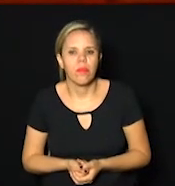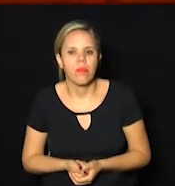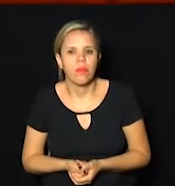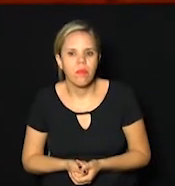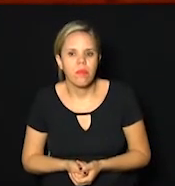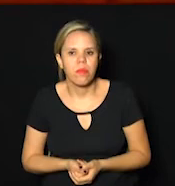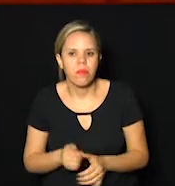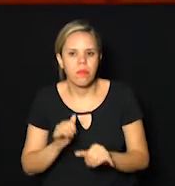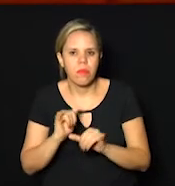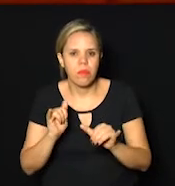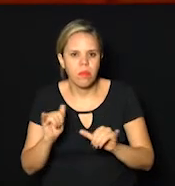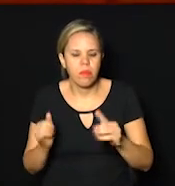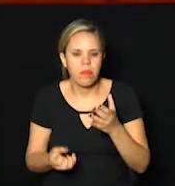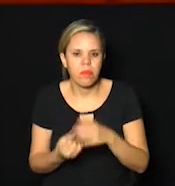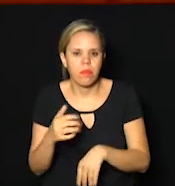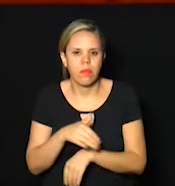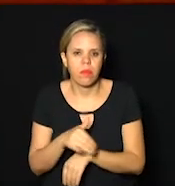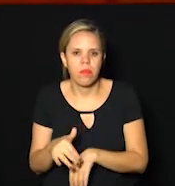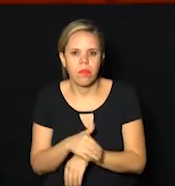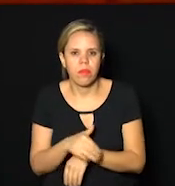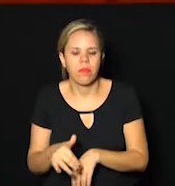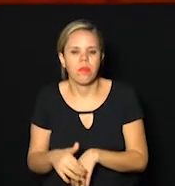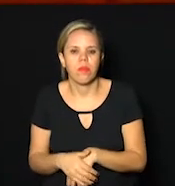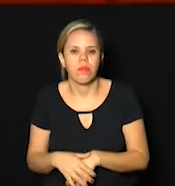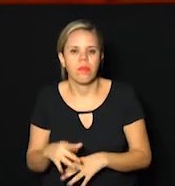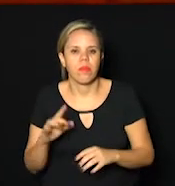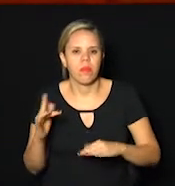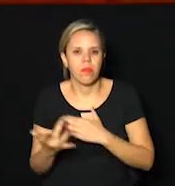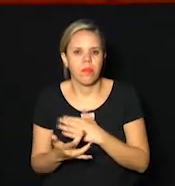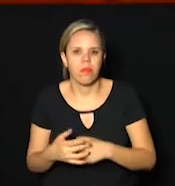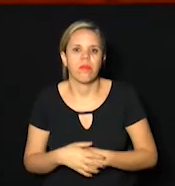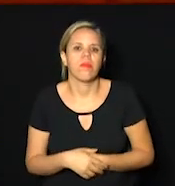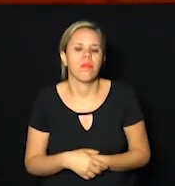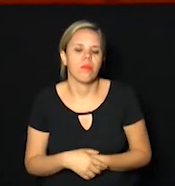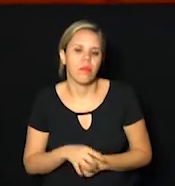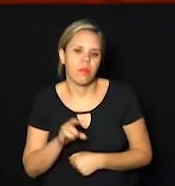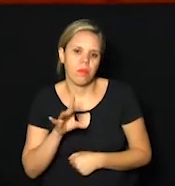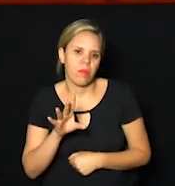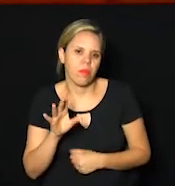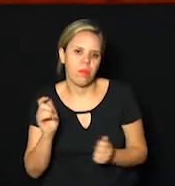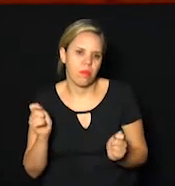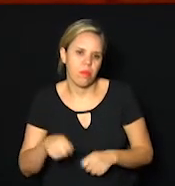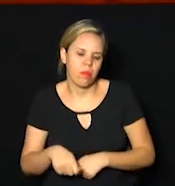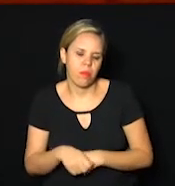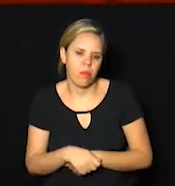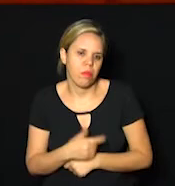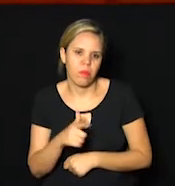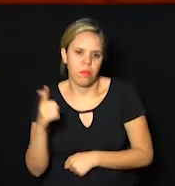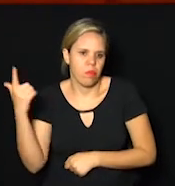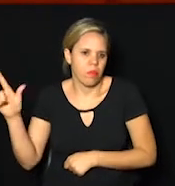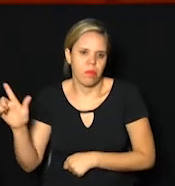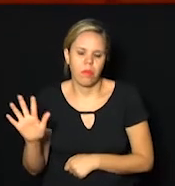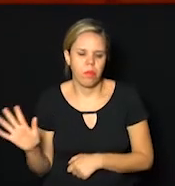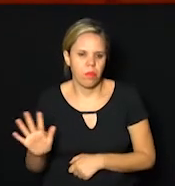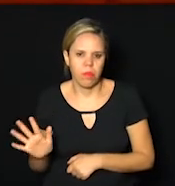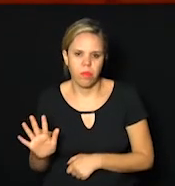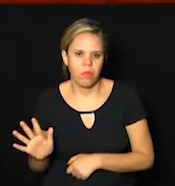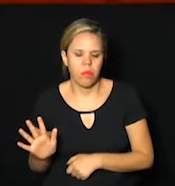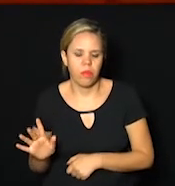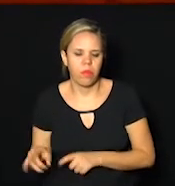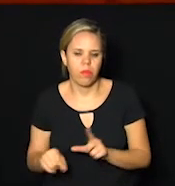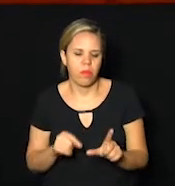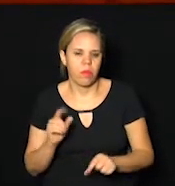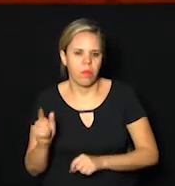pela campanha que está na rua, pela campanha que está nas redes. É só assim que é possível. Não há outra alternativa